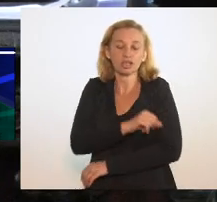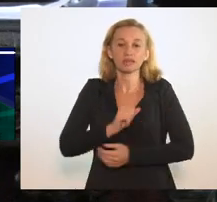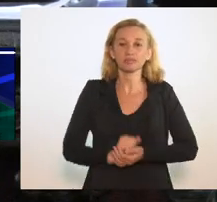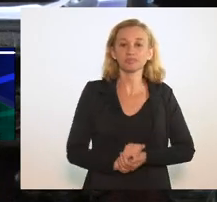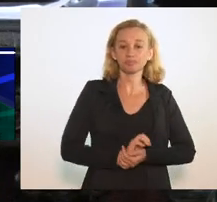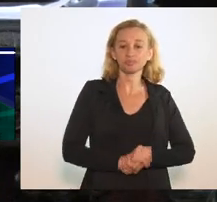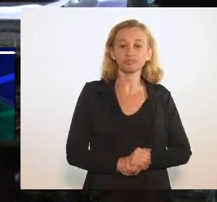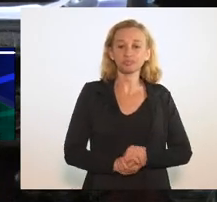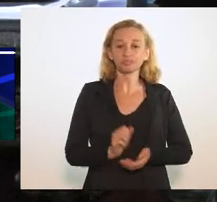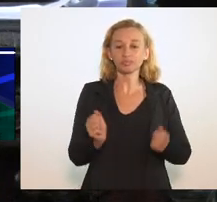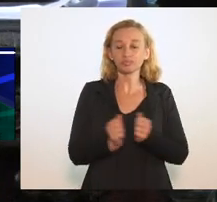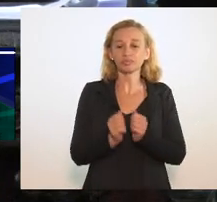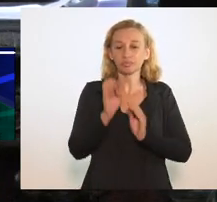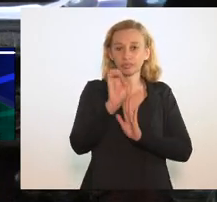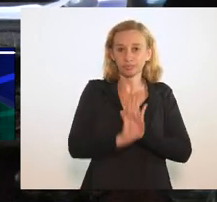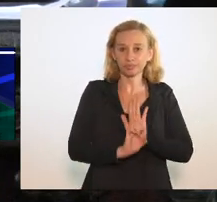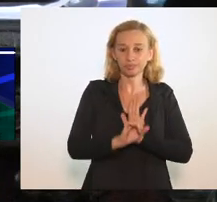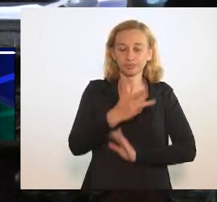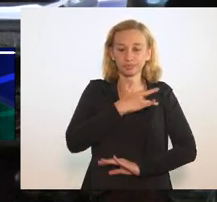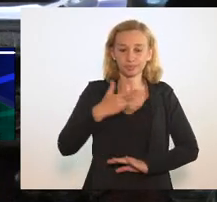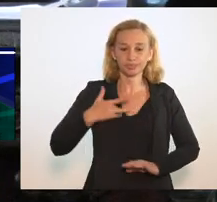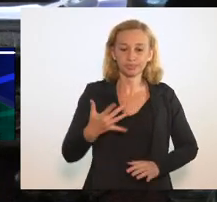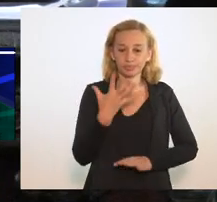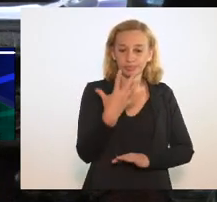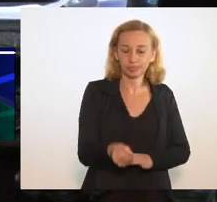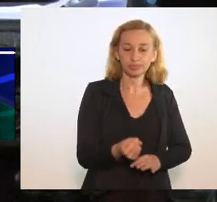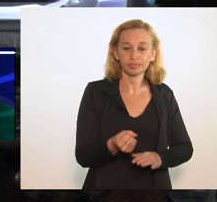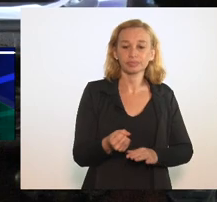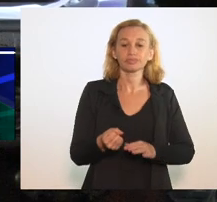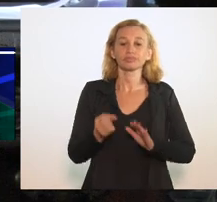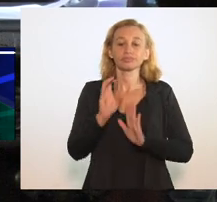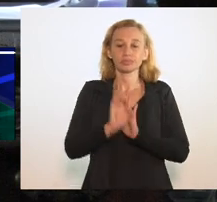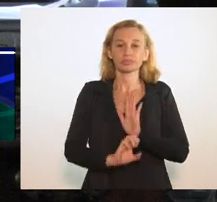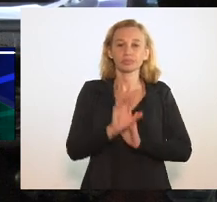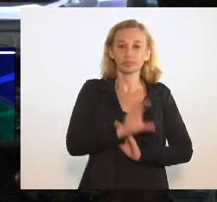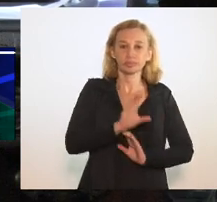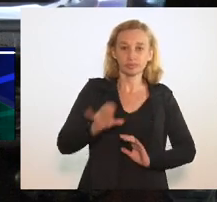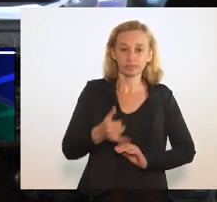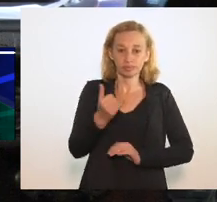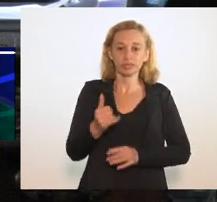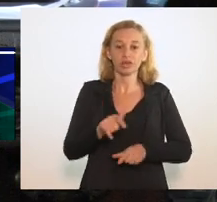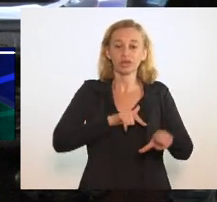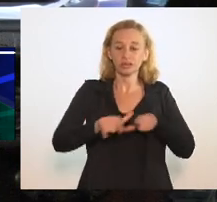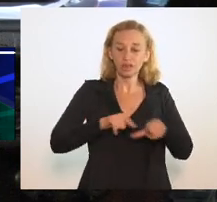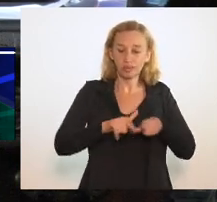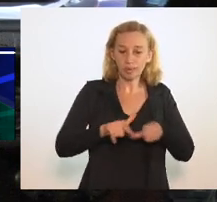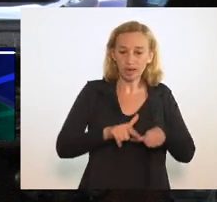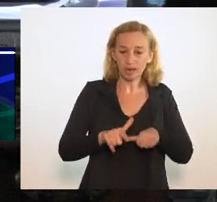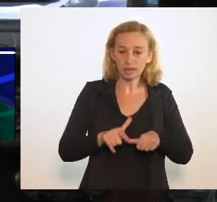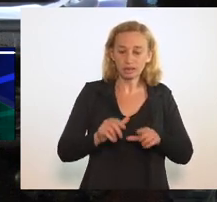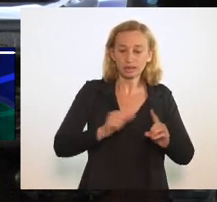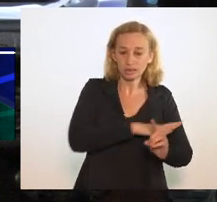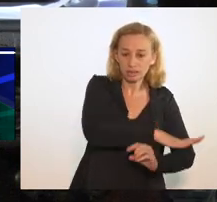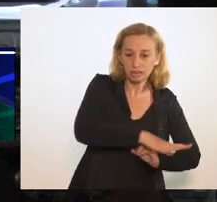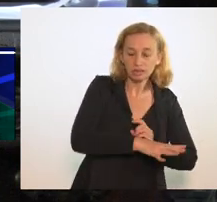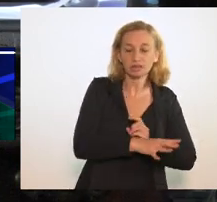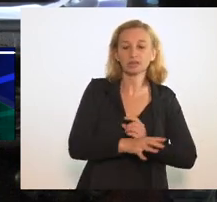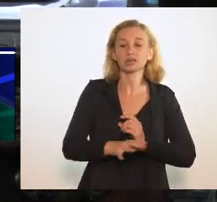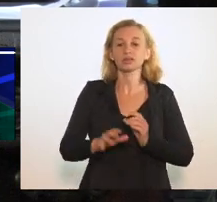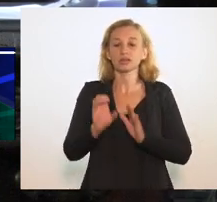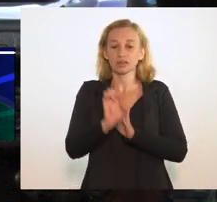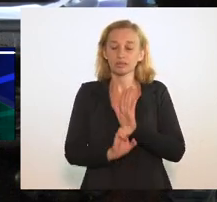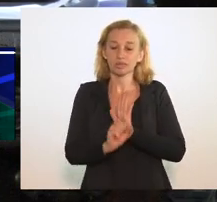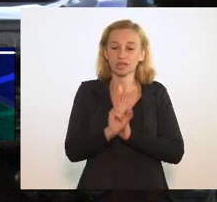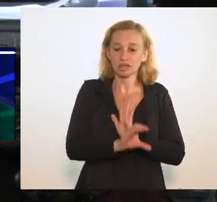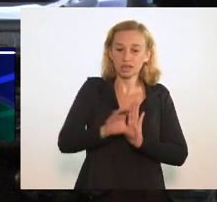legalidade com emendas de saúde favorável com as emendas da CCJ. De trabalho e legislação social, seguridade social favorável com as emendas da CCJ.